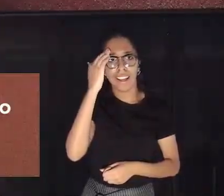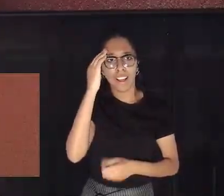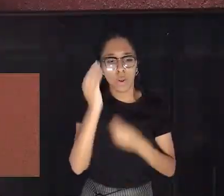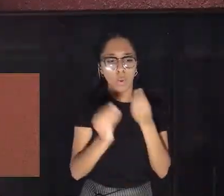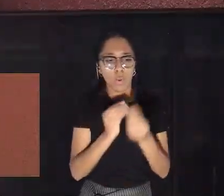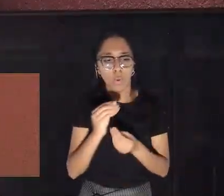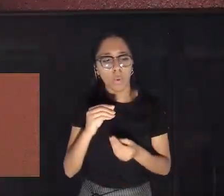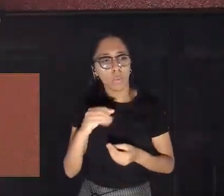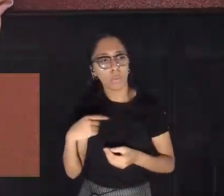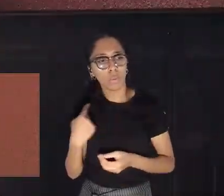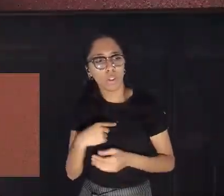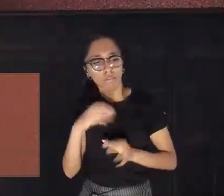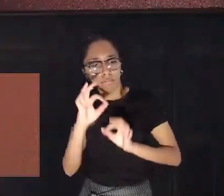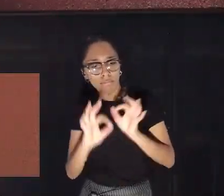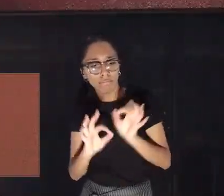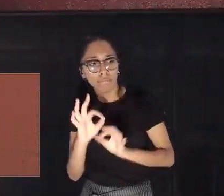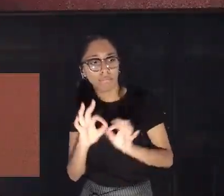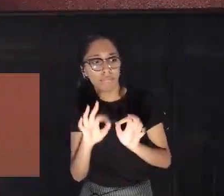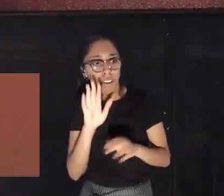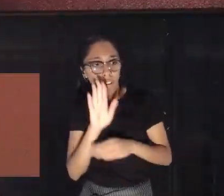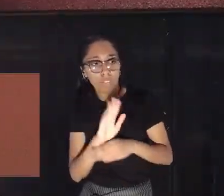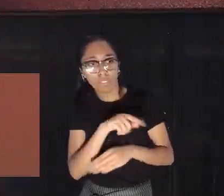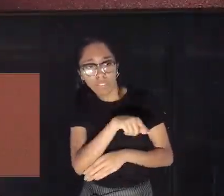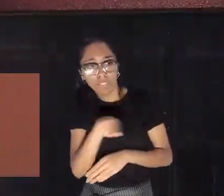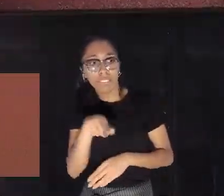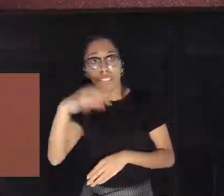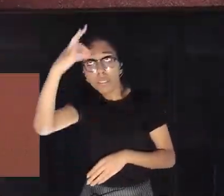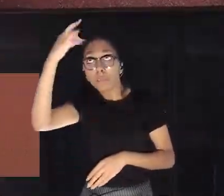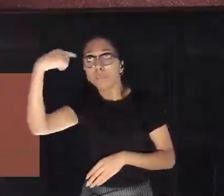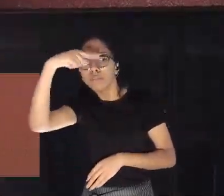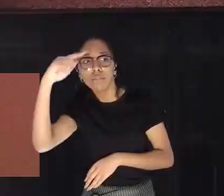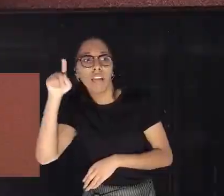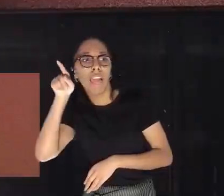favor. Fica de pé.